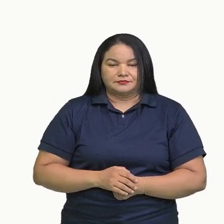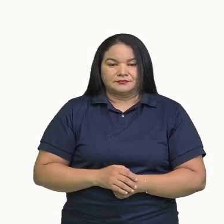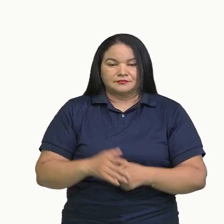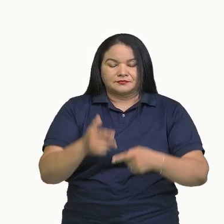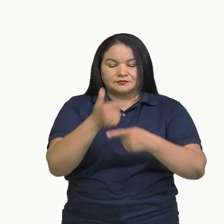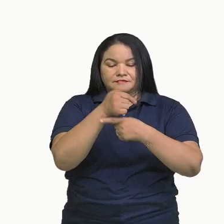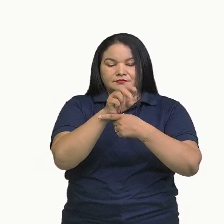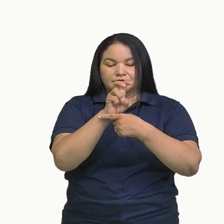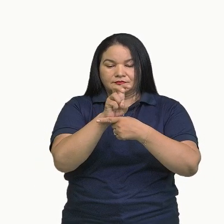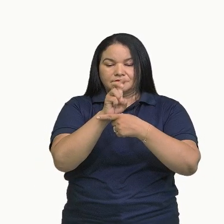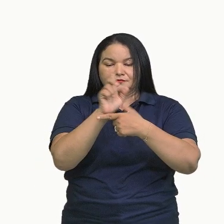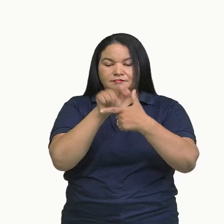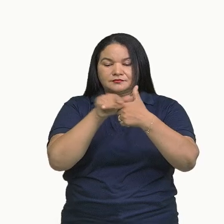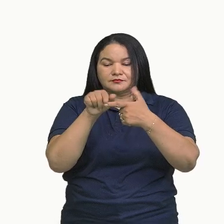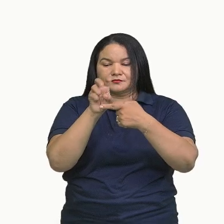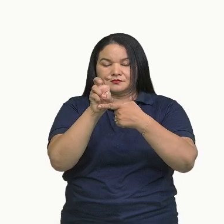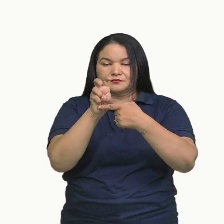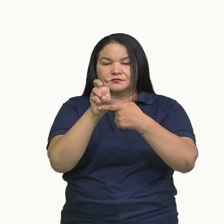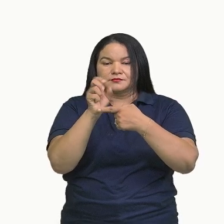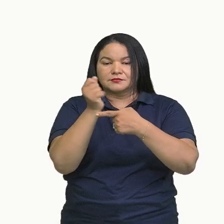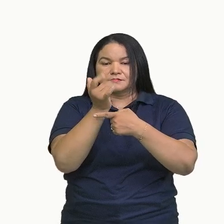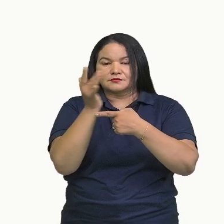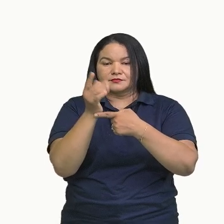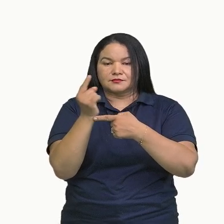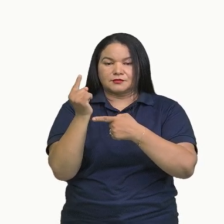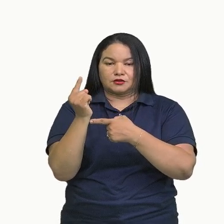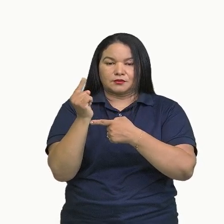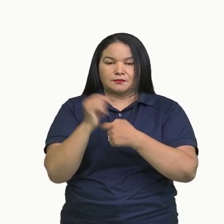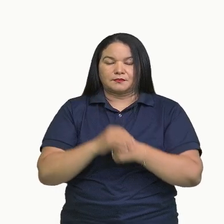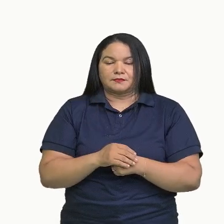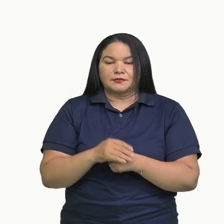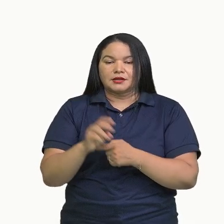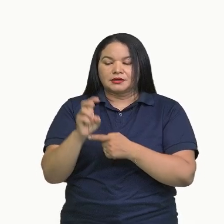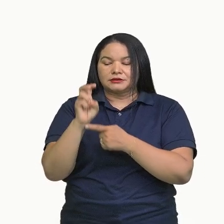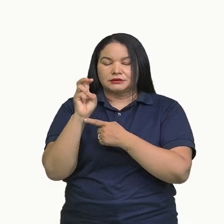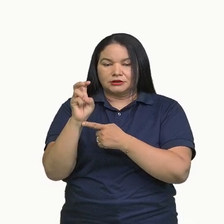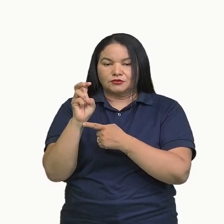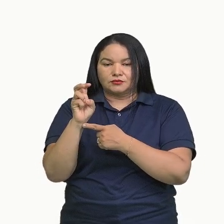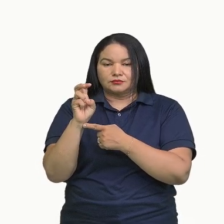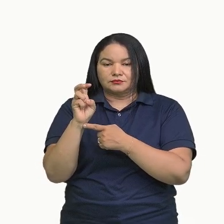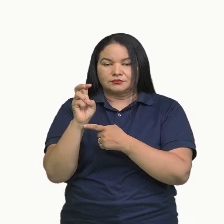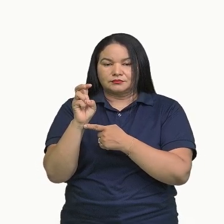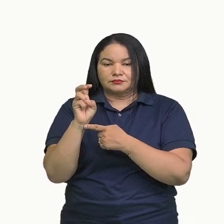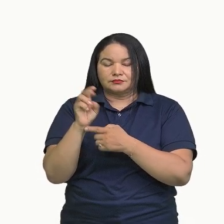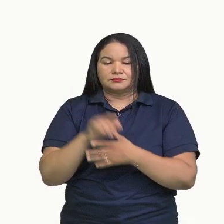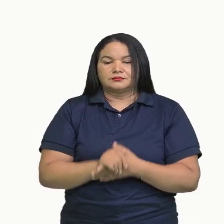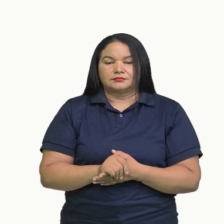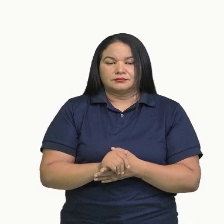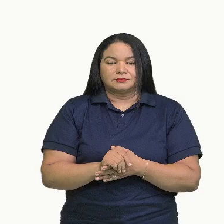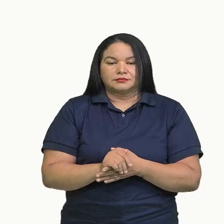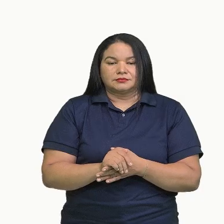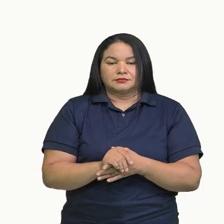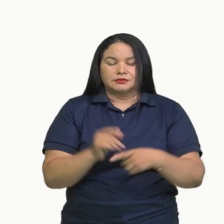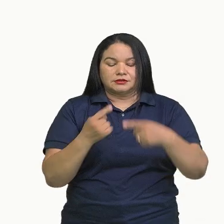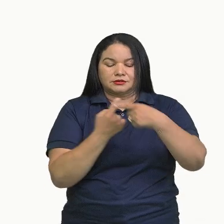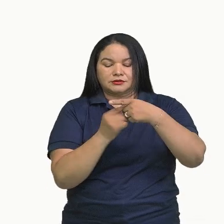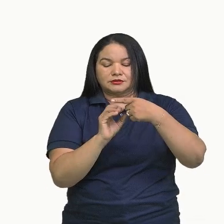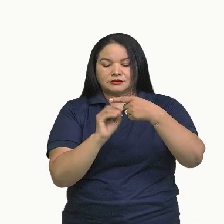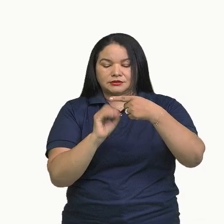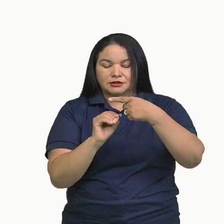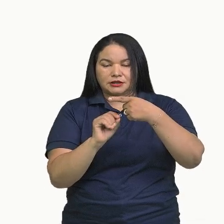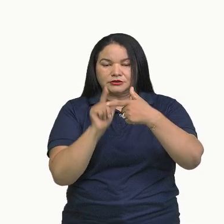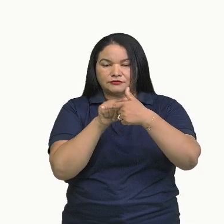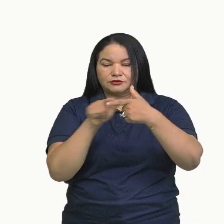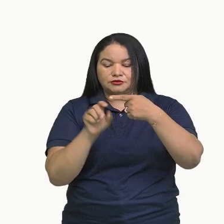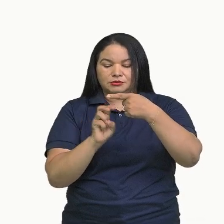25 dividido por 5 vai se ficar com 5. 100 dividido para 5 vai